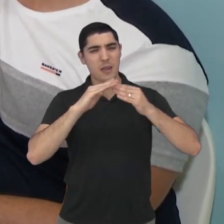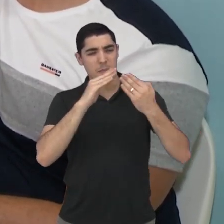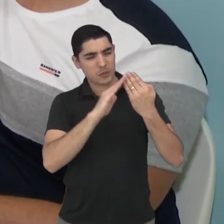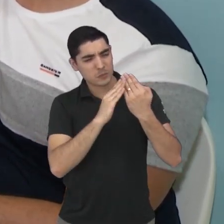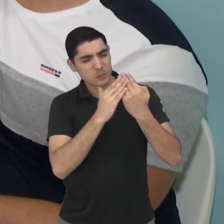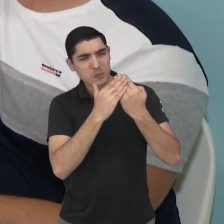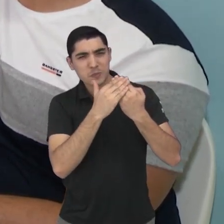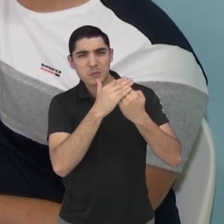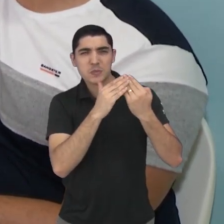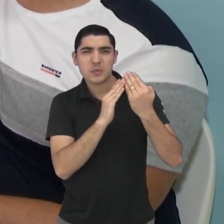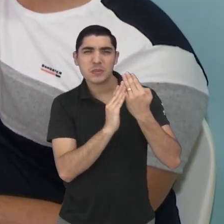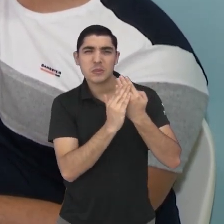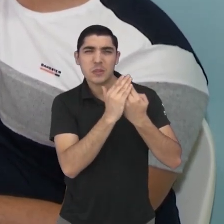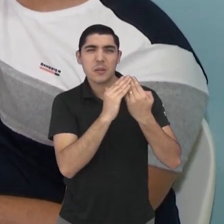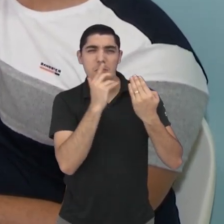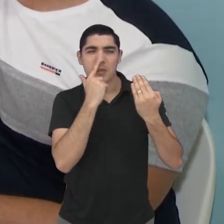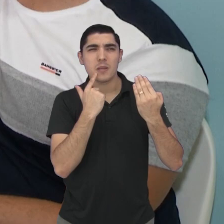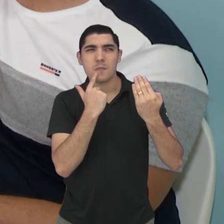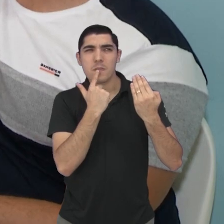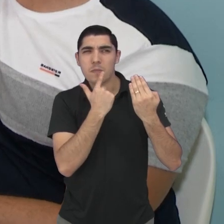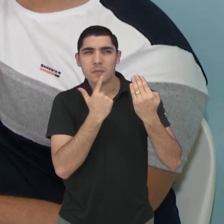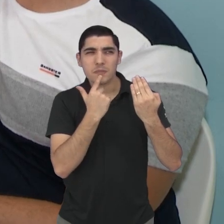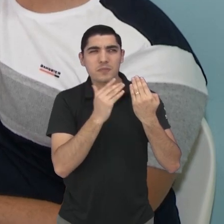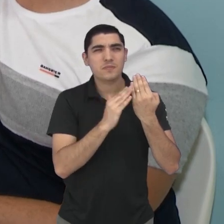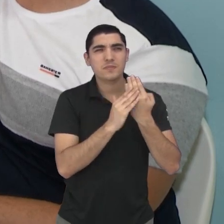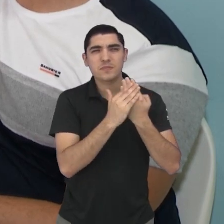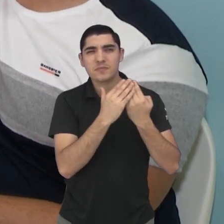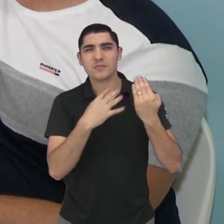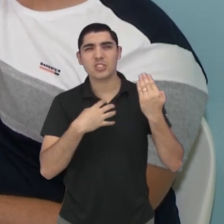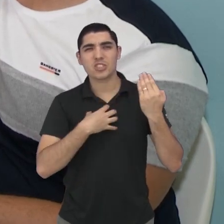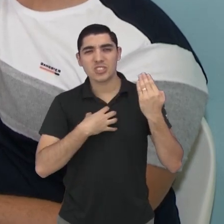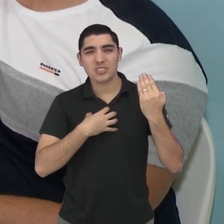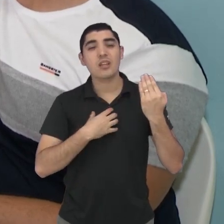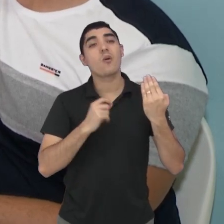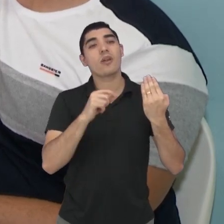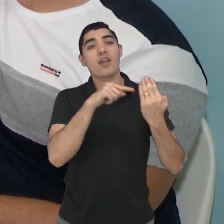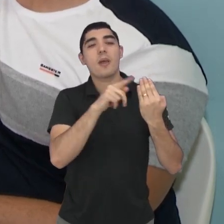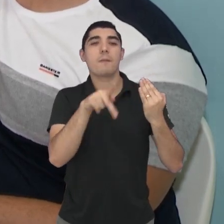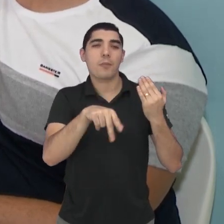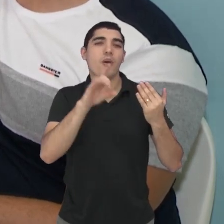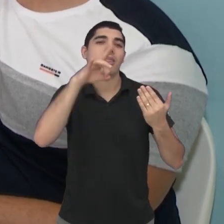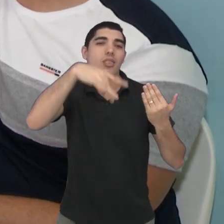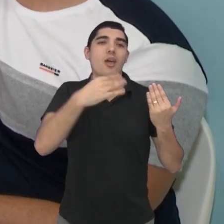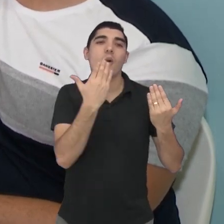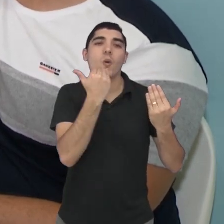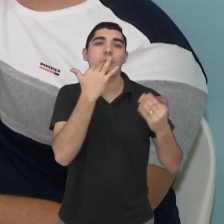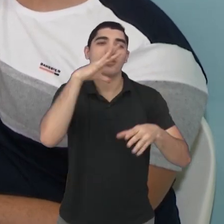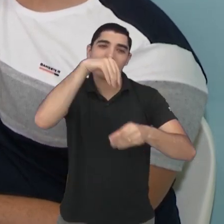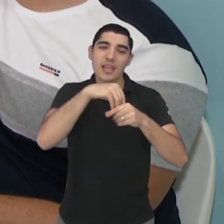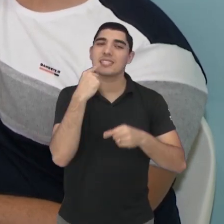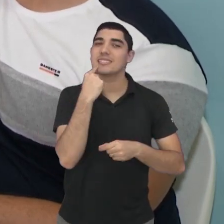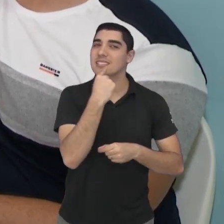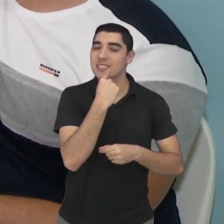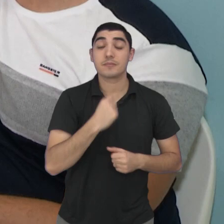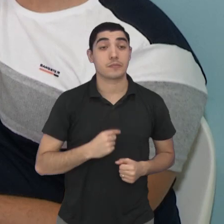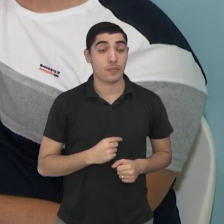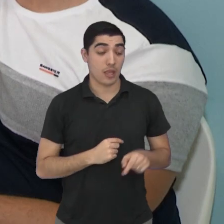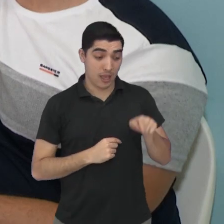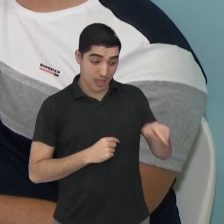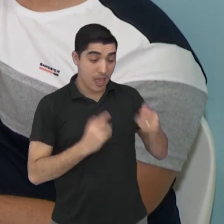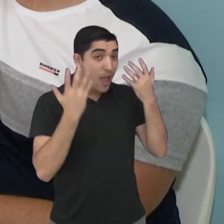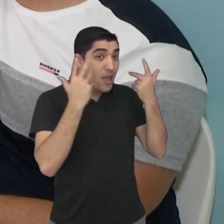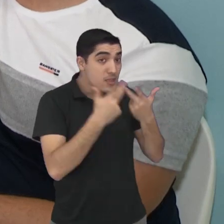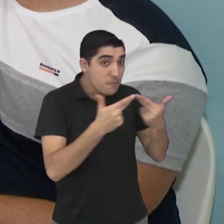de biofilme, parece meio gelatina, assim, meio gelatinosa, que é resíduo alimentar e tal. Nos animais,